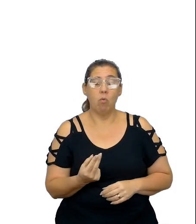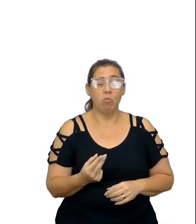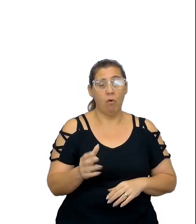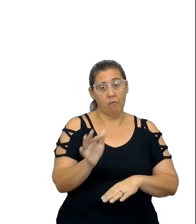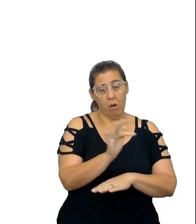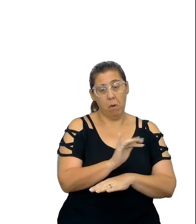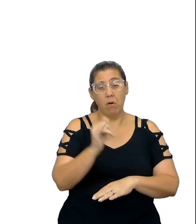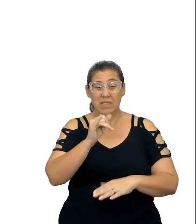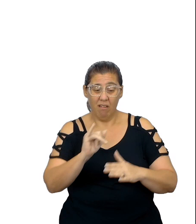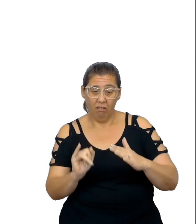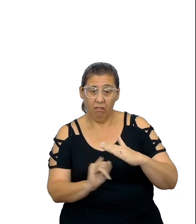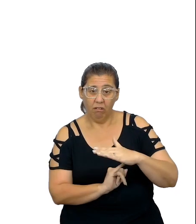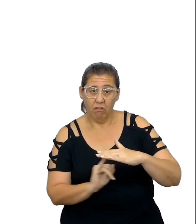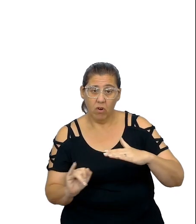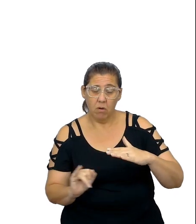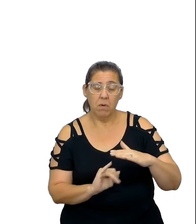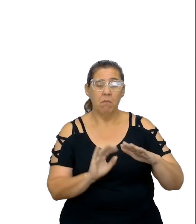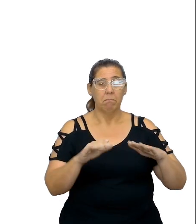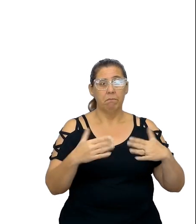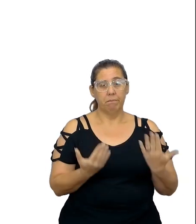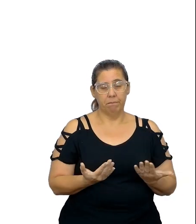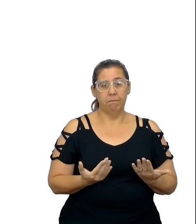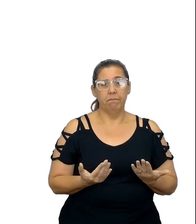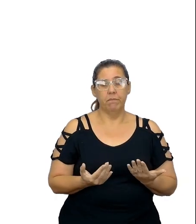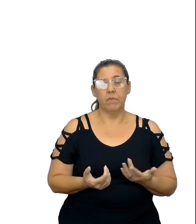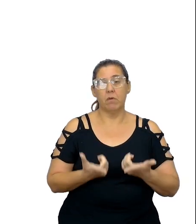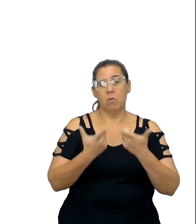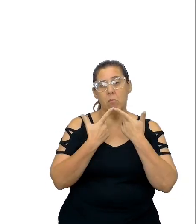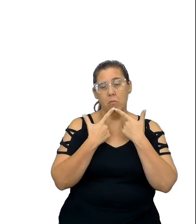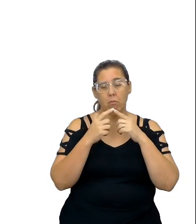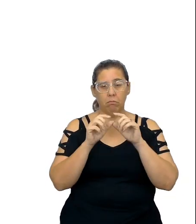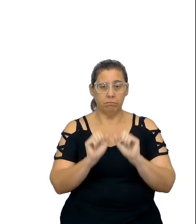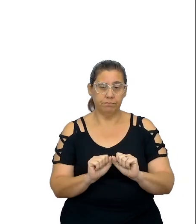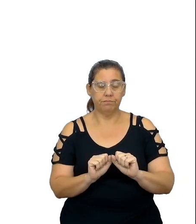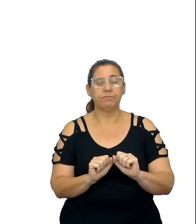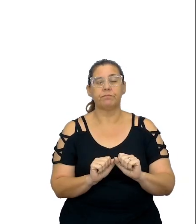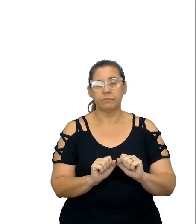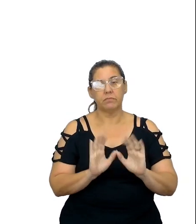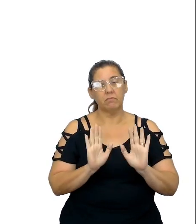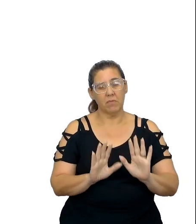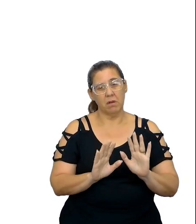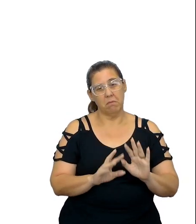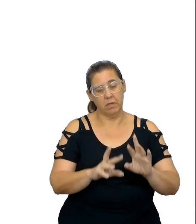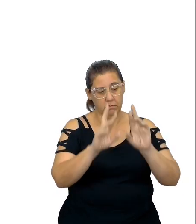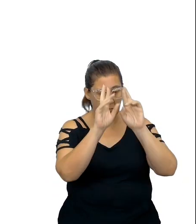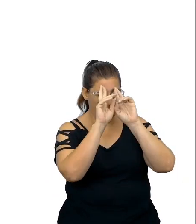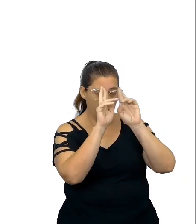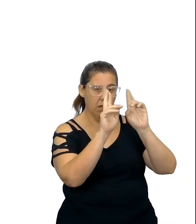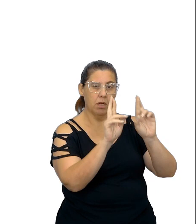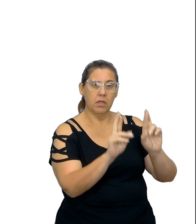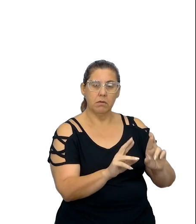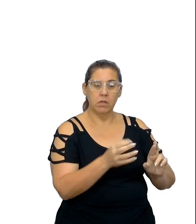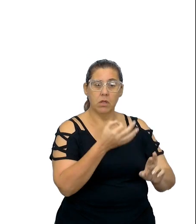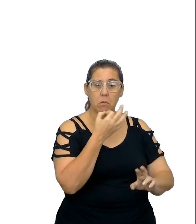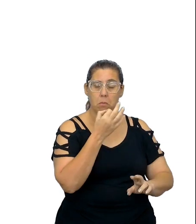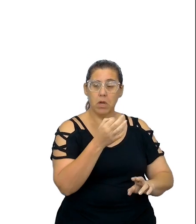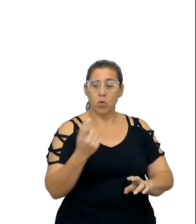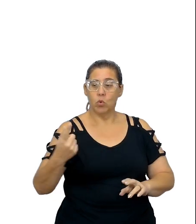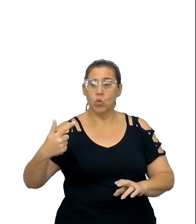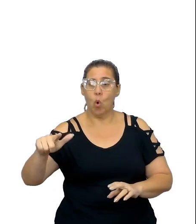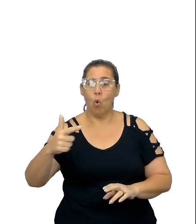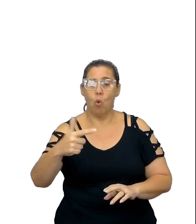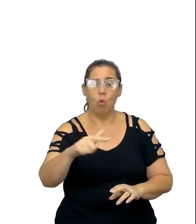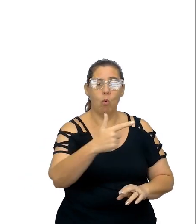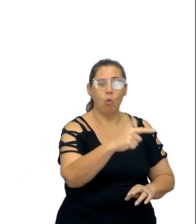for informal, que seja, então, uma linguagem coloquial, mas que respeite, né, a opinião dos outros, que